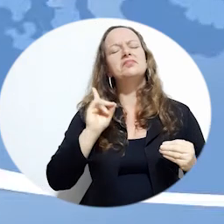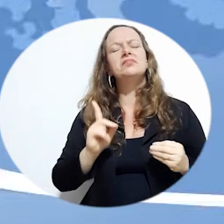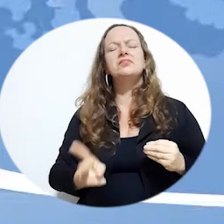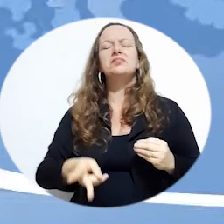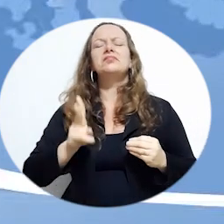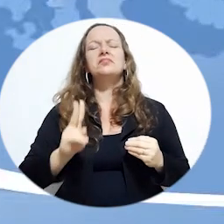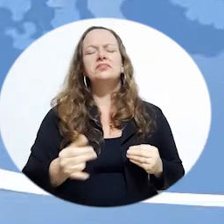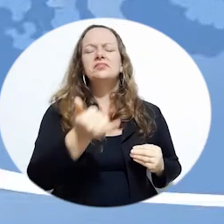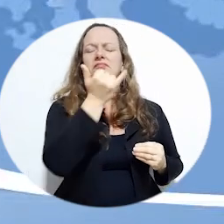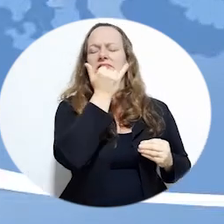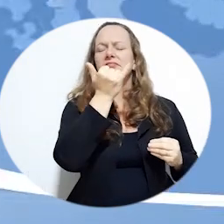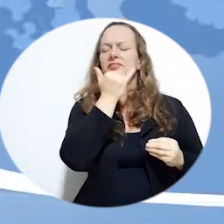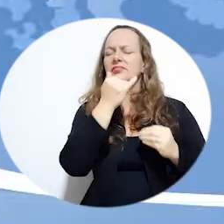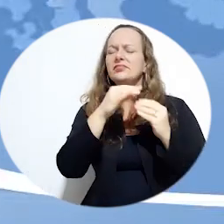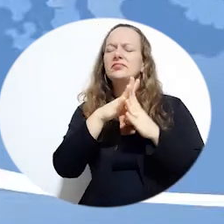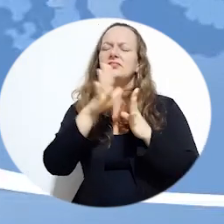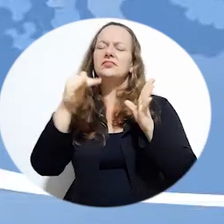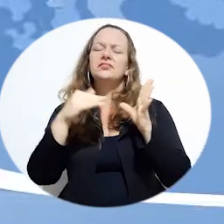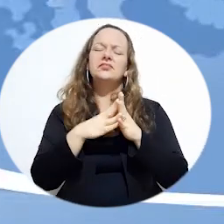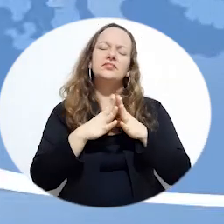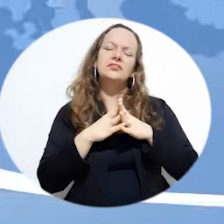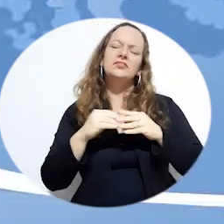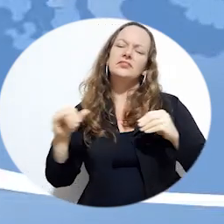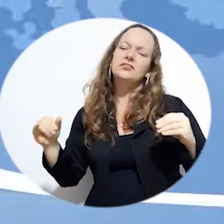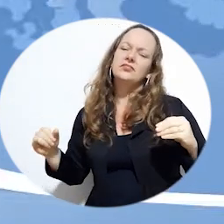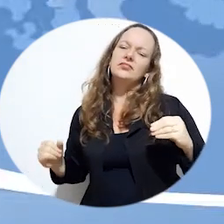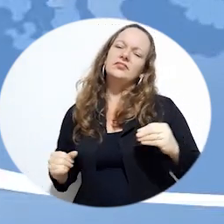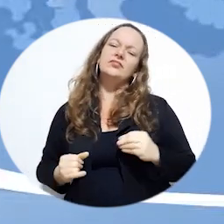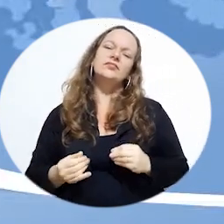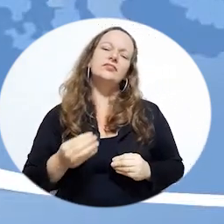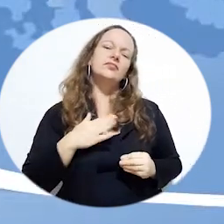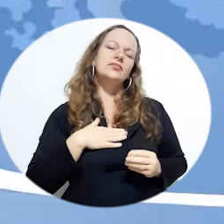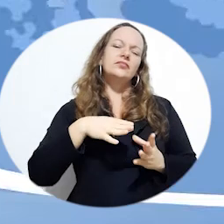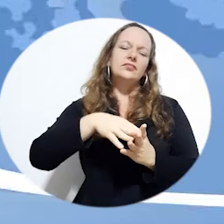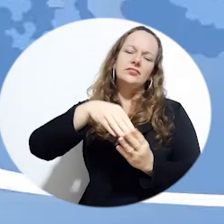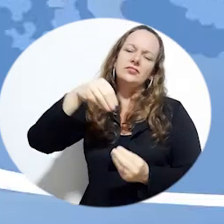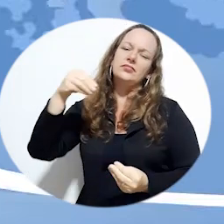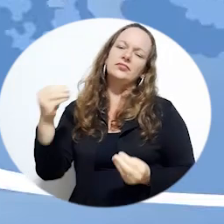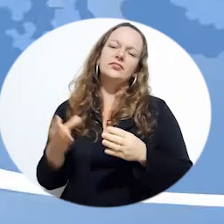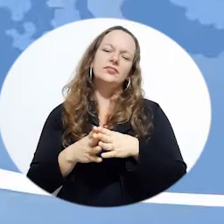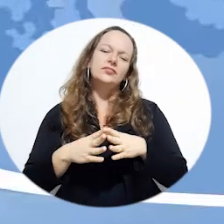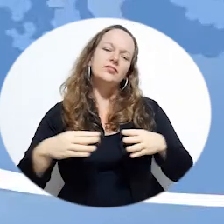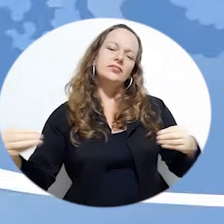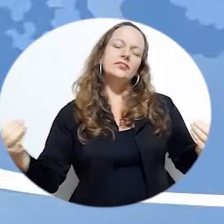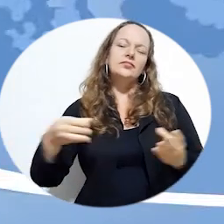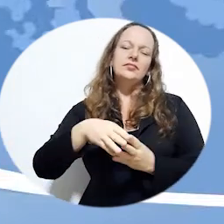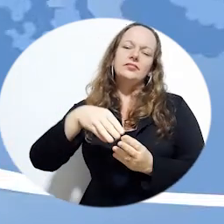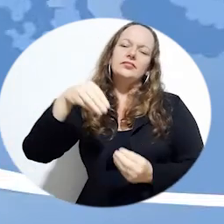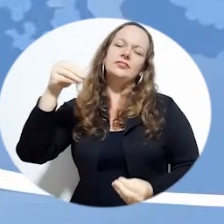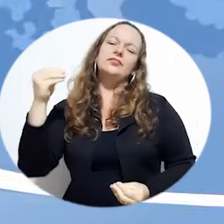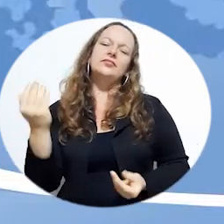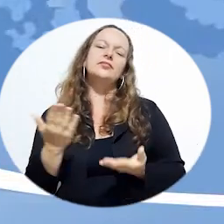o teu perdão é completo, ele sara minha alma, ele